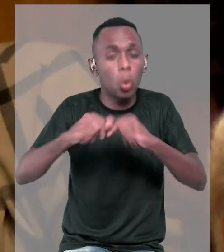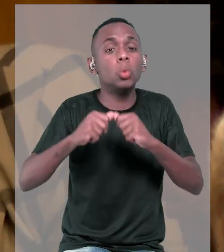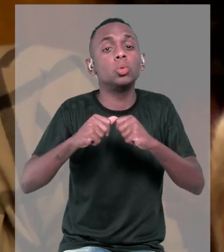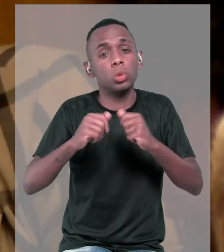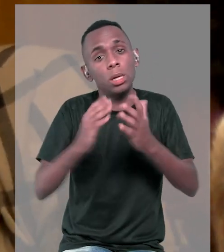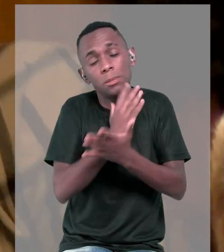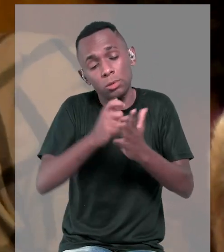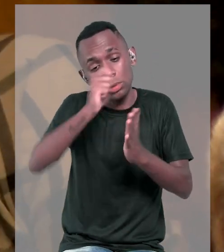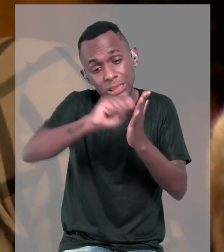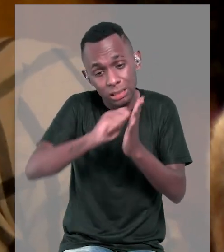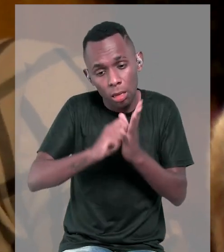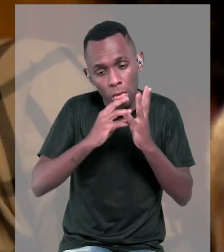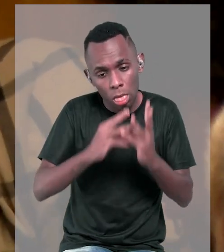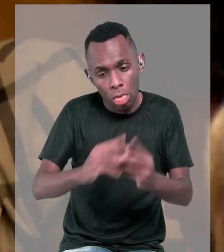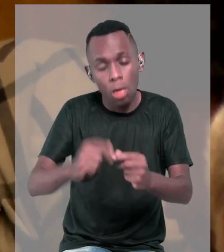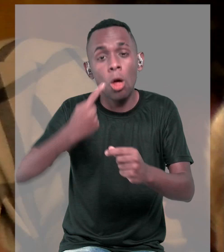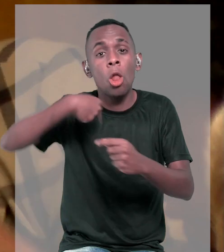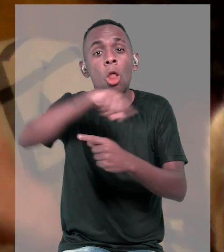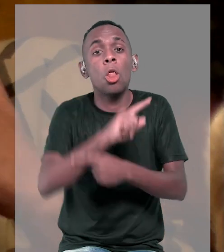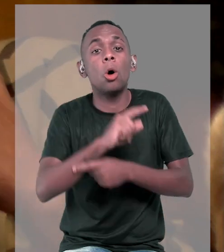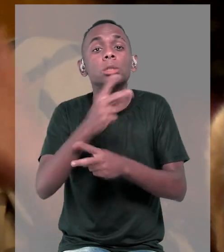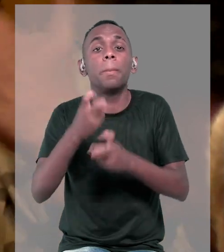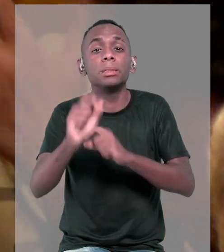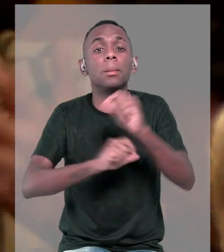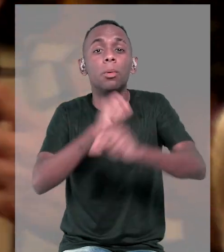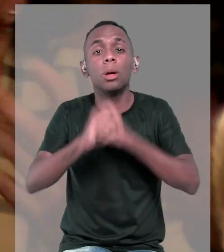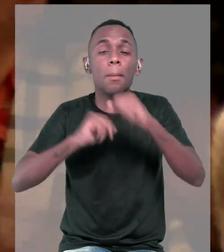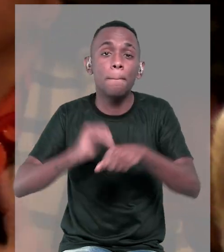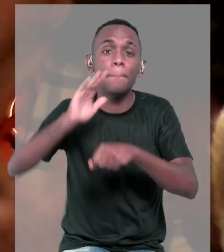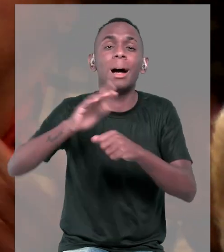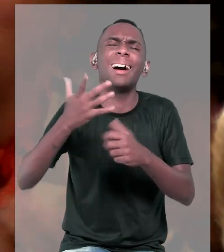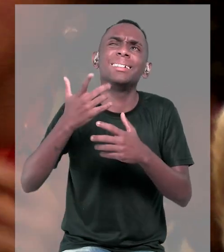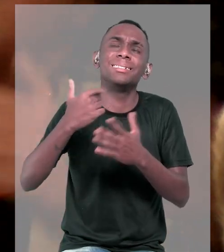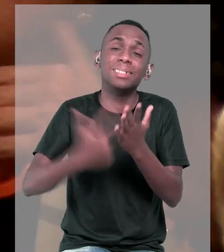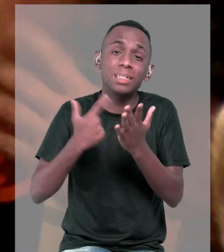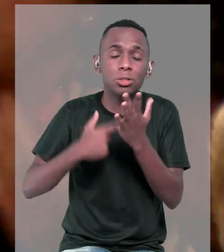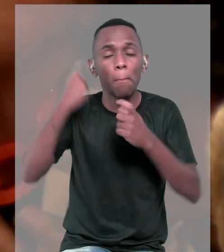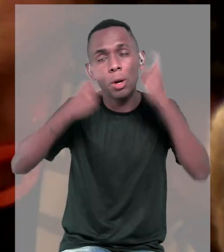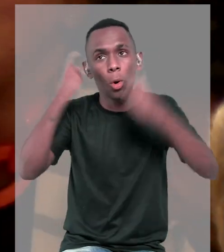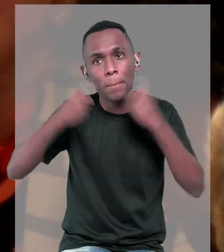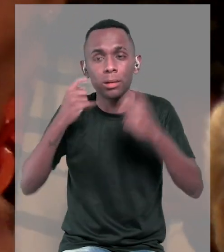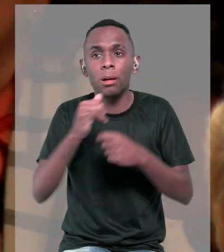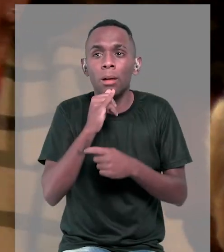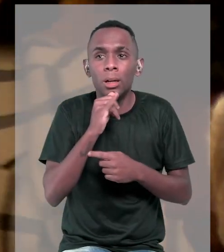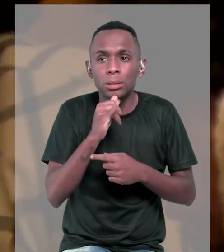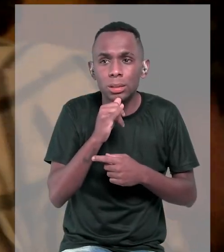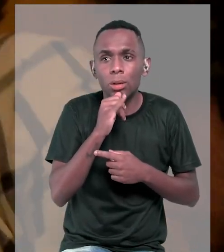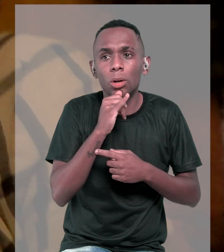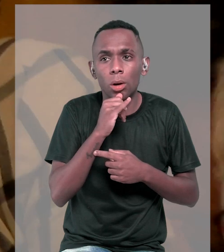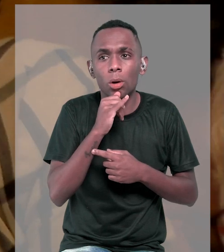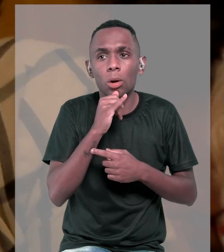gente vai recebendo é cada vez mais essa literatura que se preocupa, por exemplo, em se tornar um seriado de